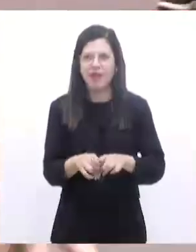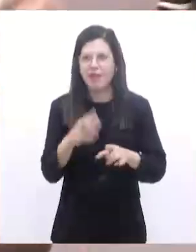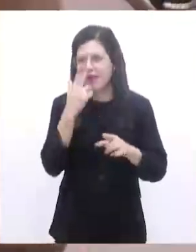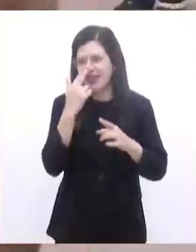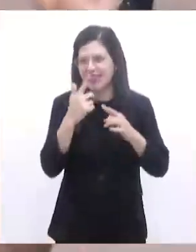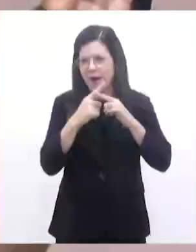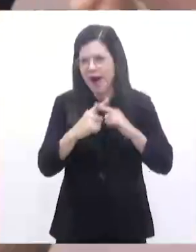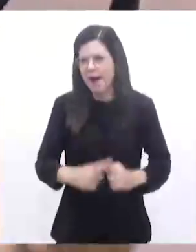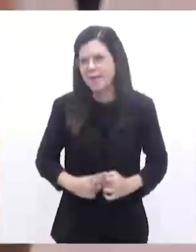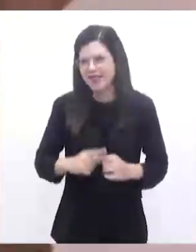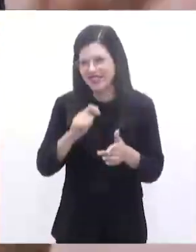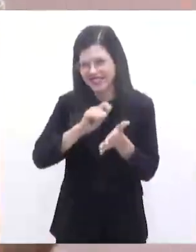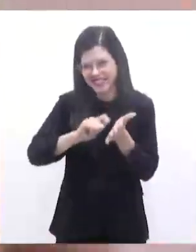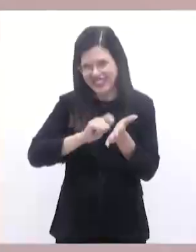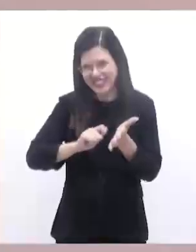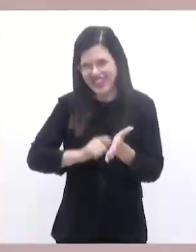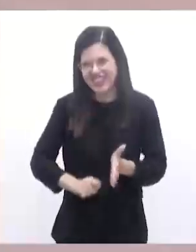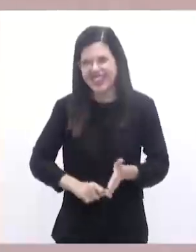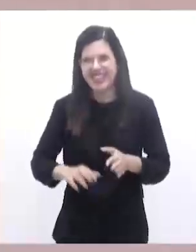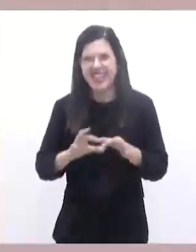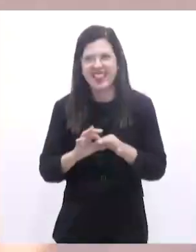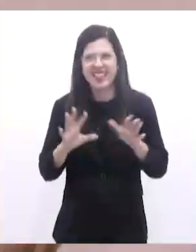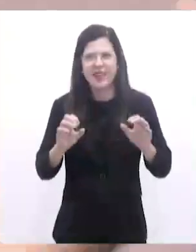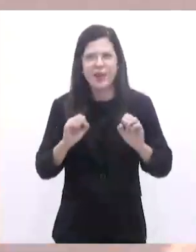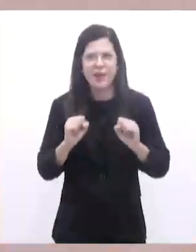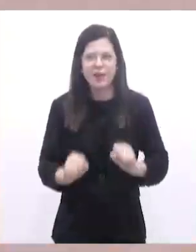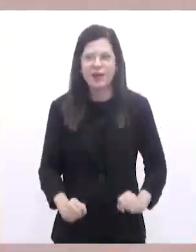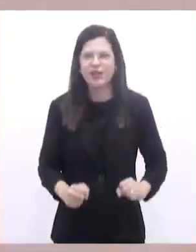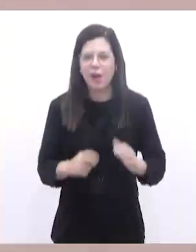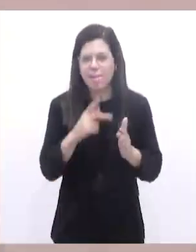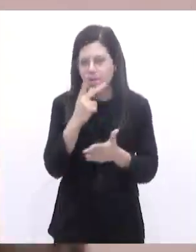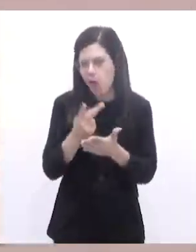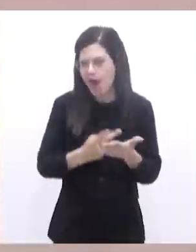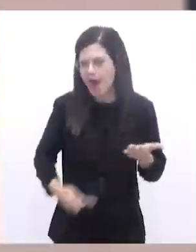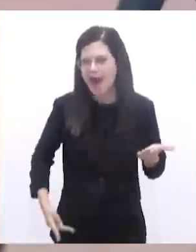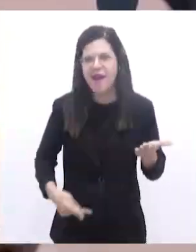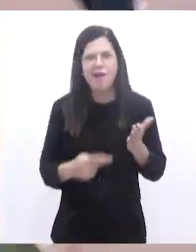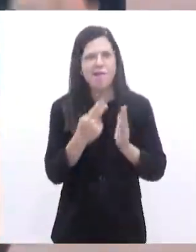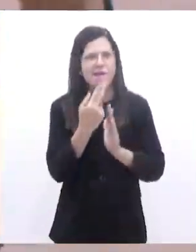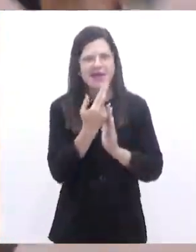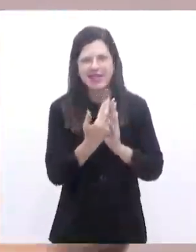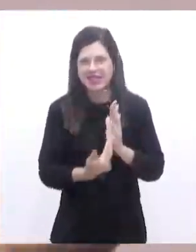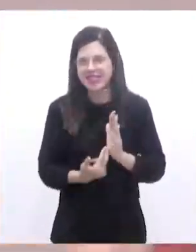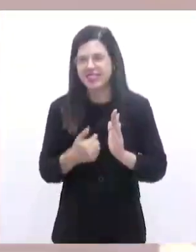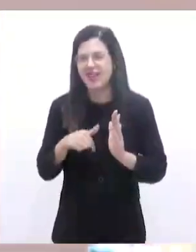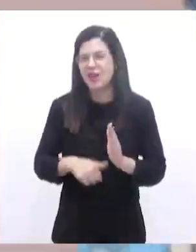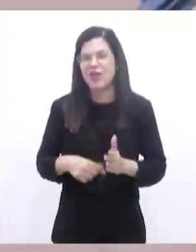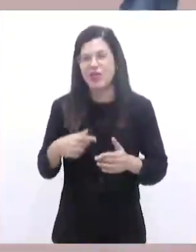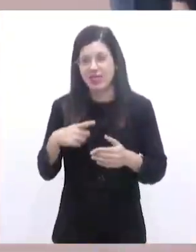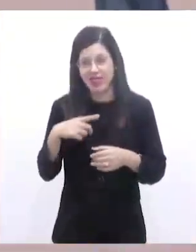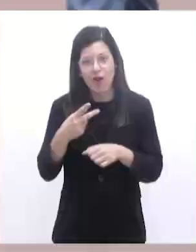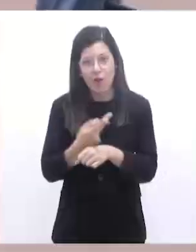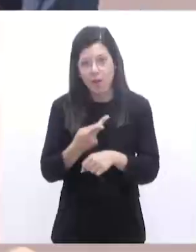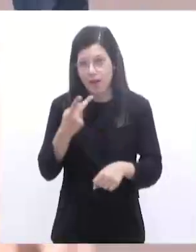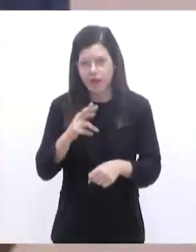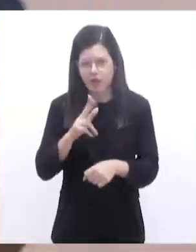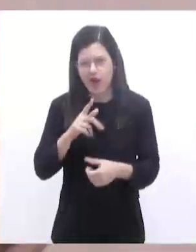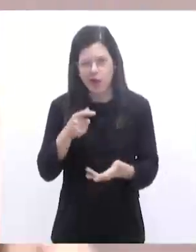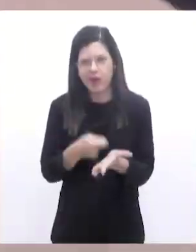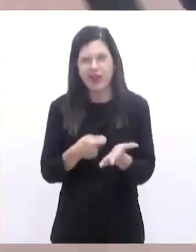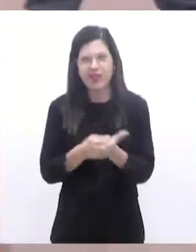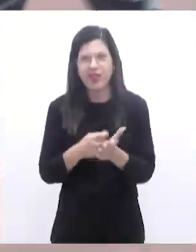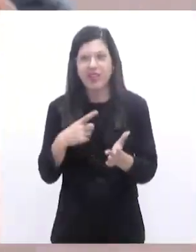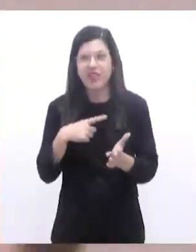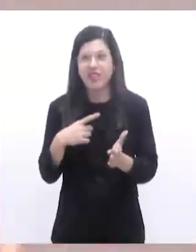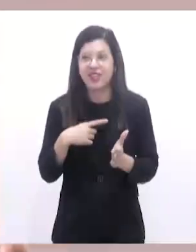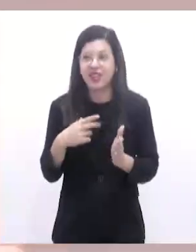campeonato de escrita, uma escrita livre, podia ser redação, podia ser poema, que a gente deu uma premiação, não era obrigatório, e a gente teve uma